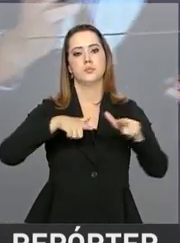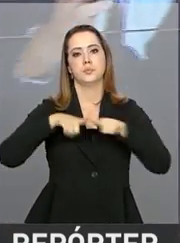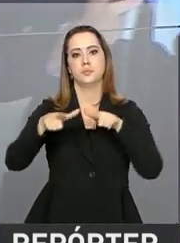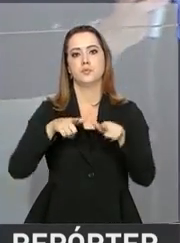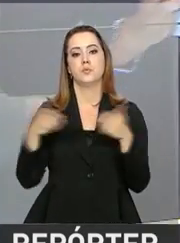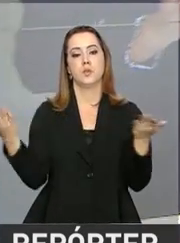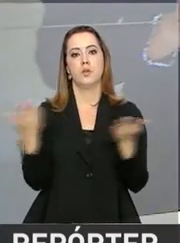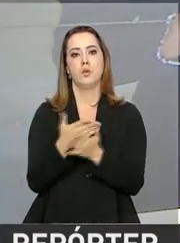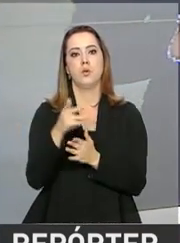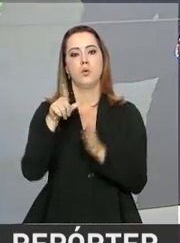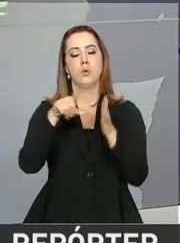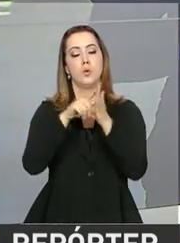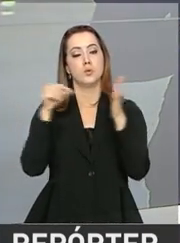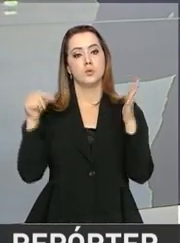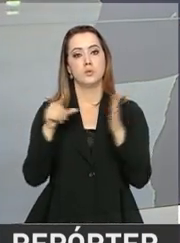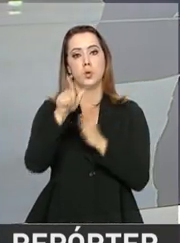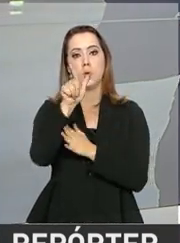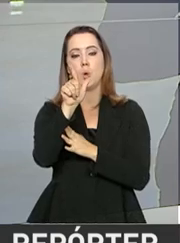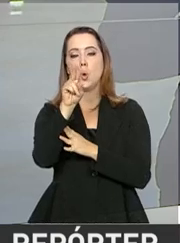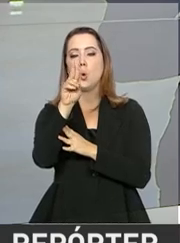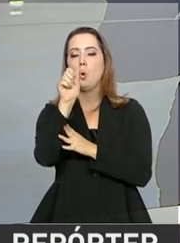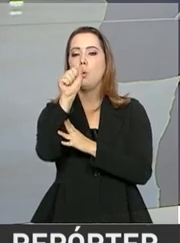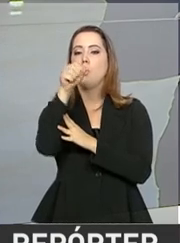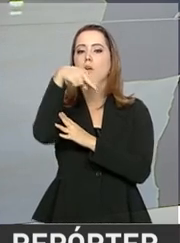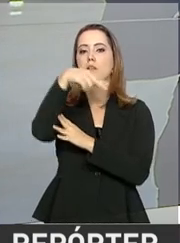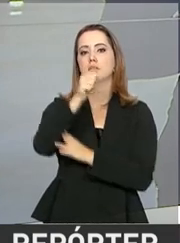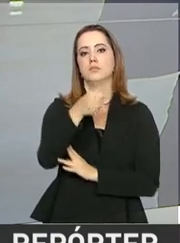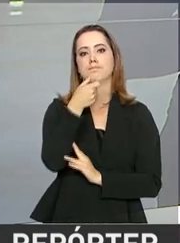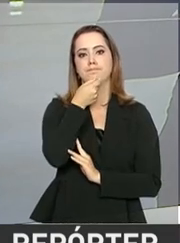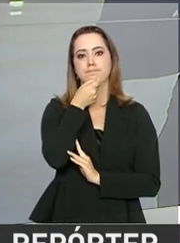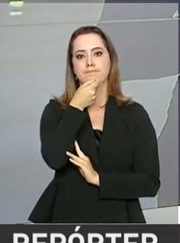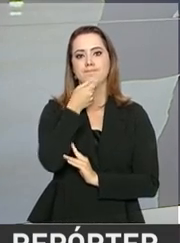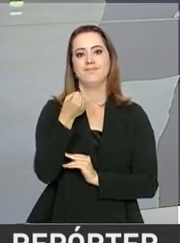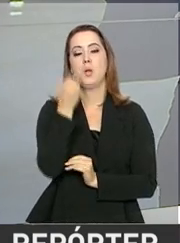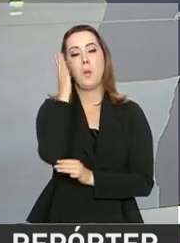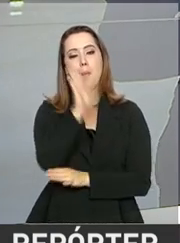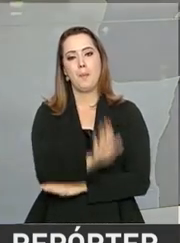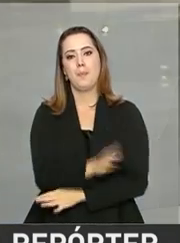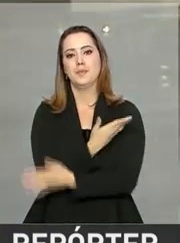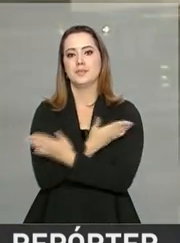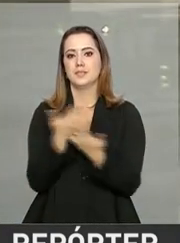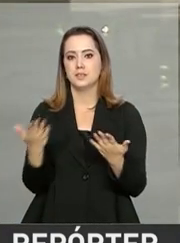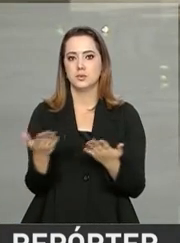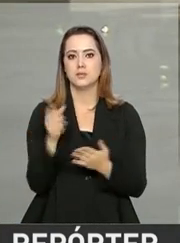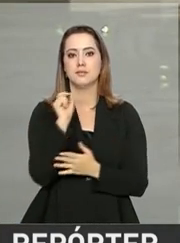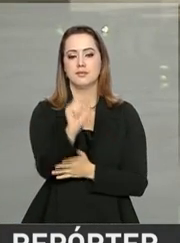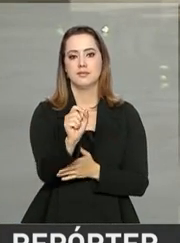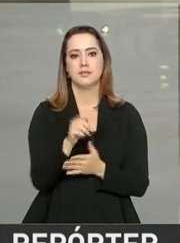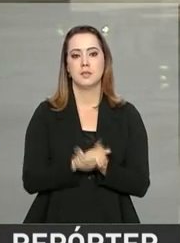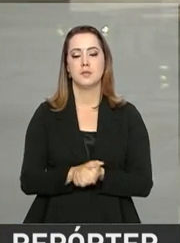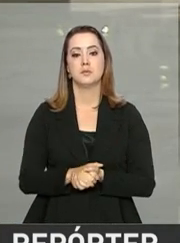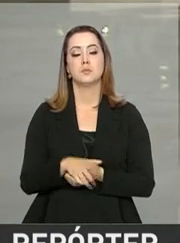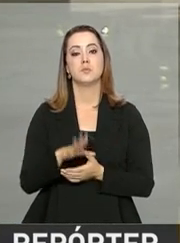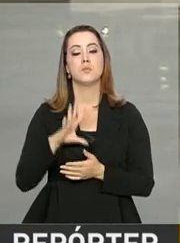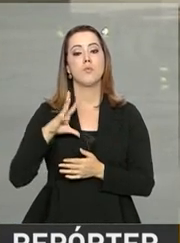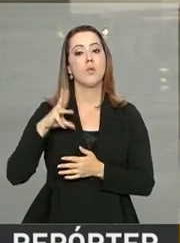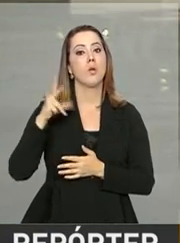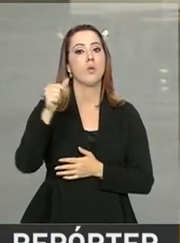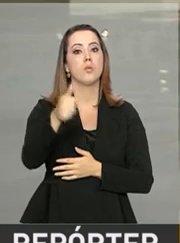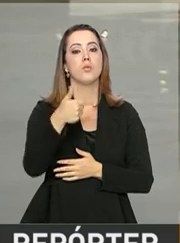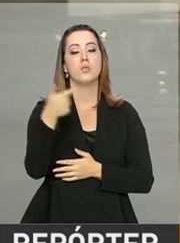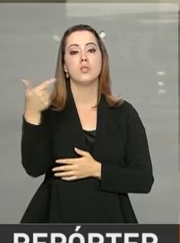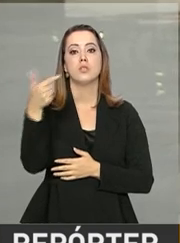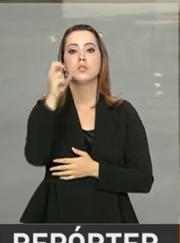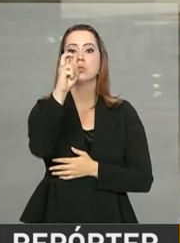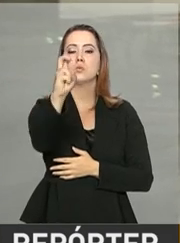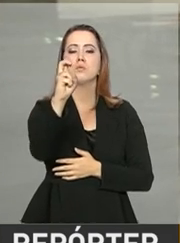repórter Luana Karen tem os detalhes para a gente. Boa tarde, Luana. Olá, José Luiz. Boa tarde a todos. Ao todo,